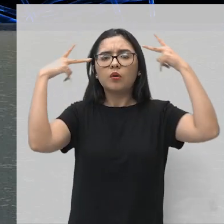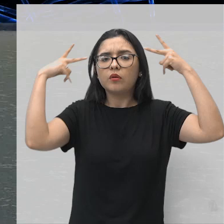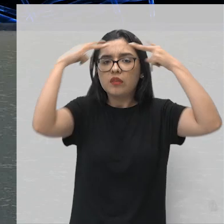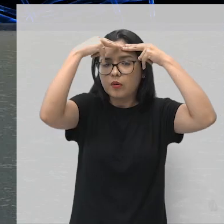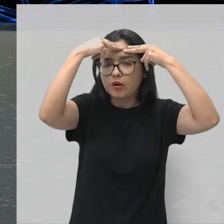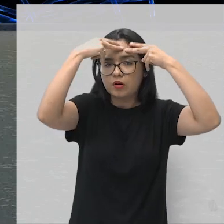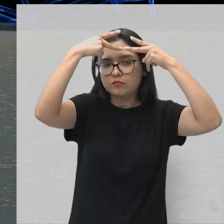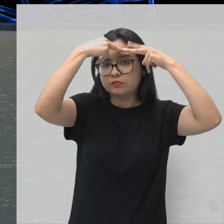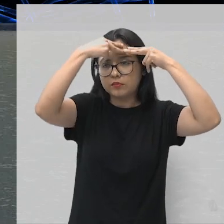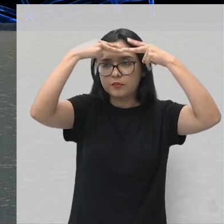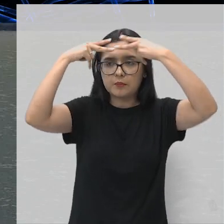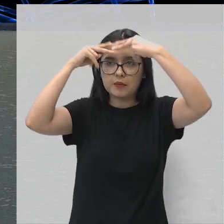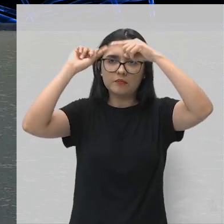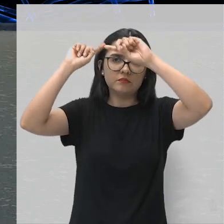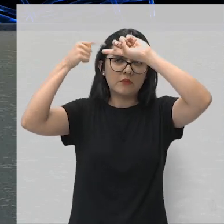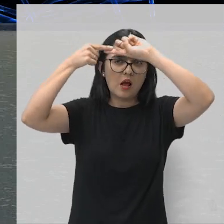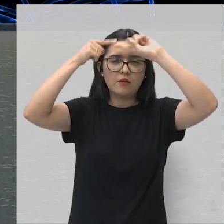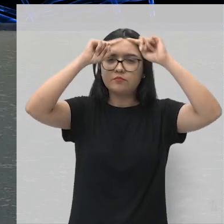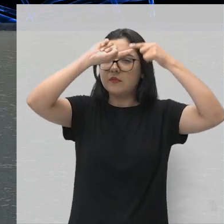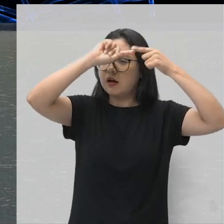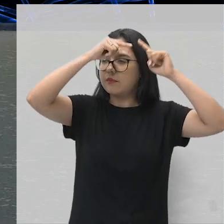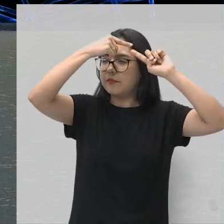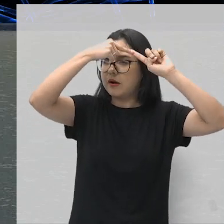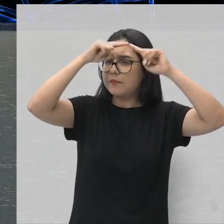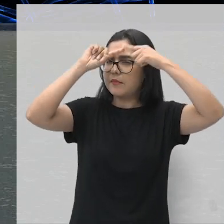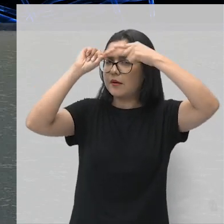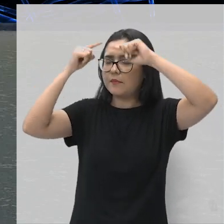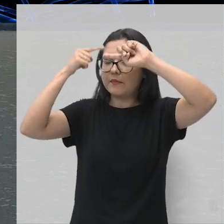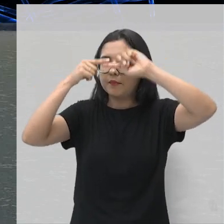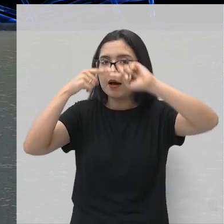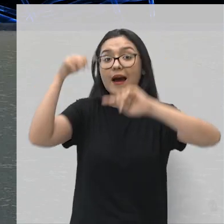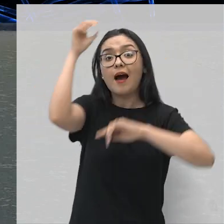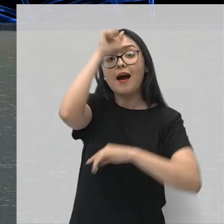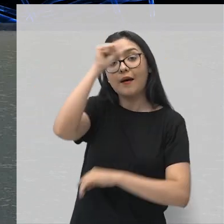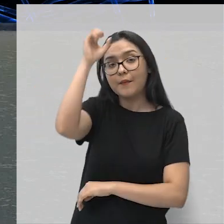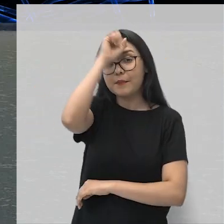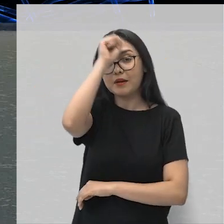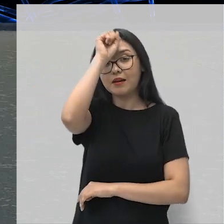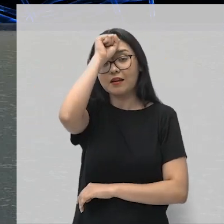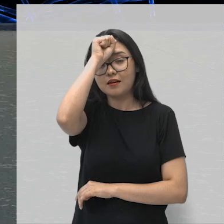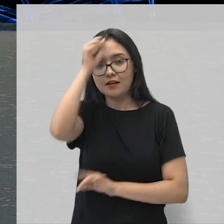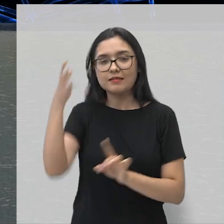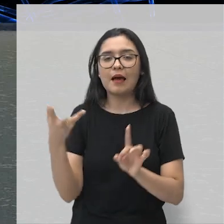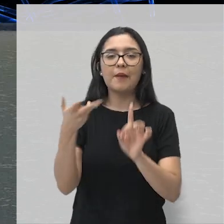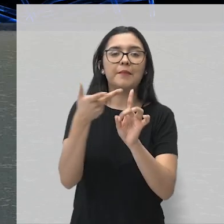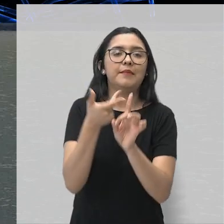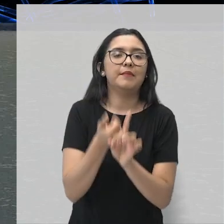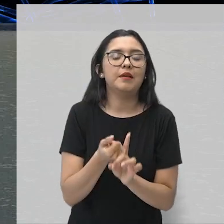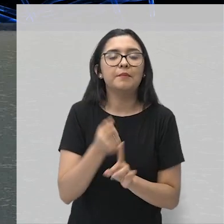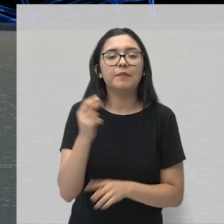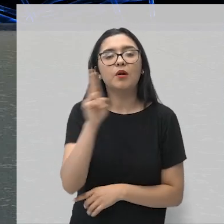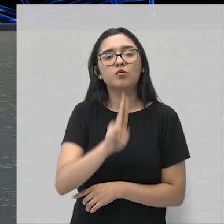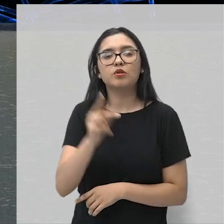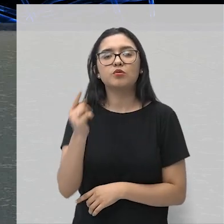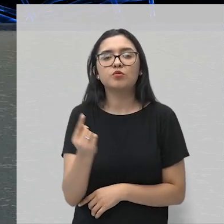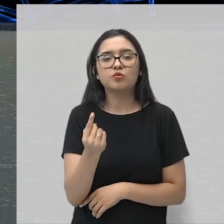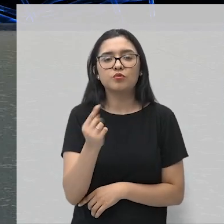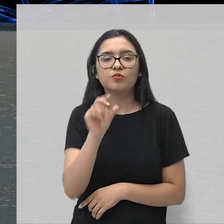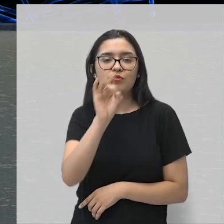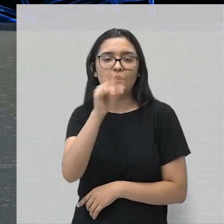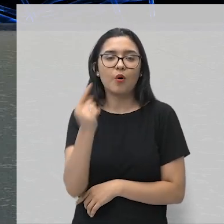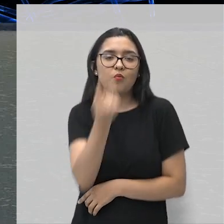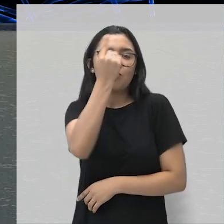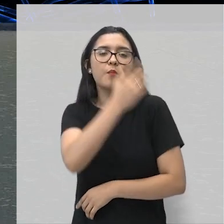novas comunicações, novas conexões para aprender as habilidades para se utilizar só um dos membros, já que o outro